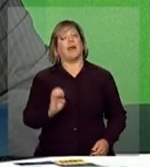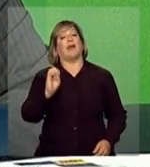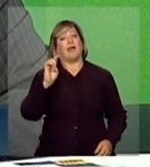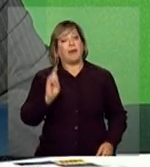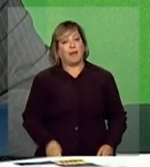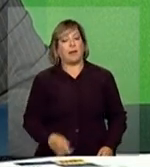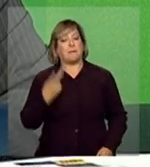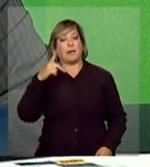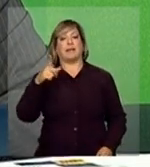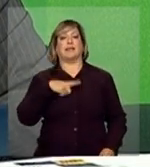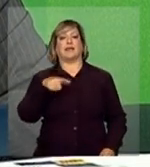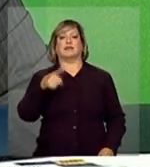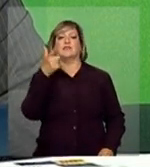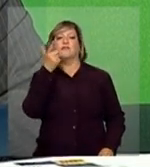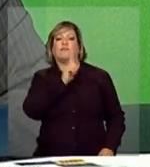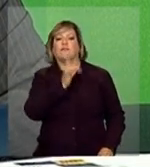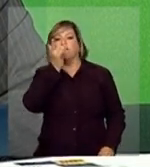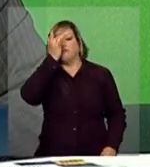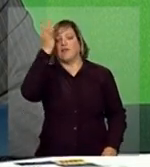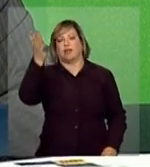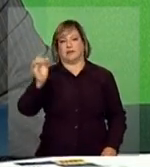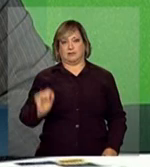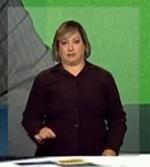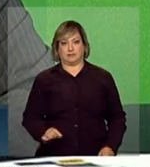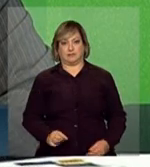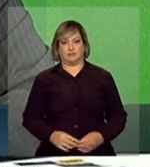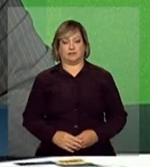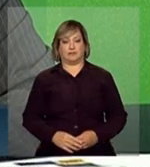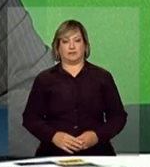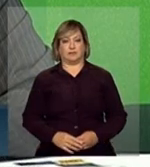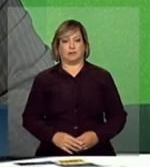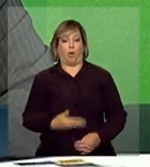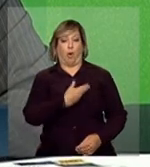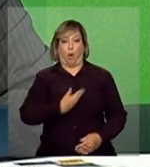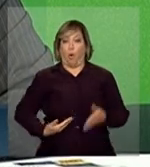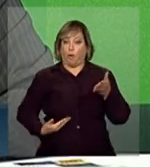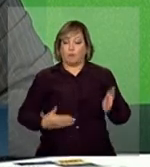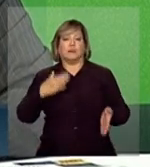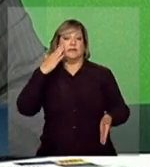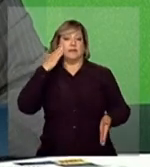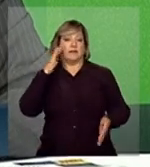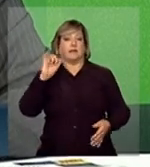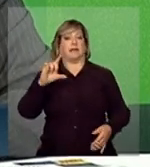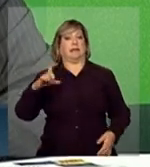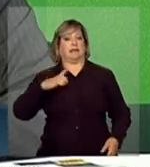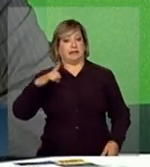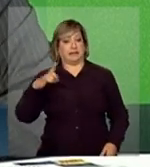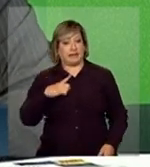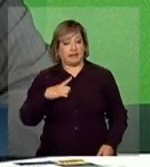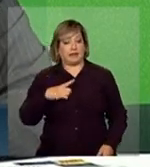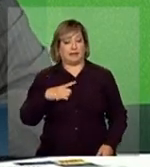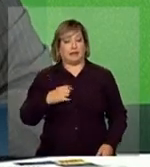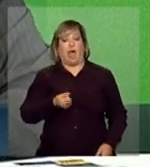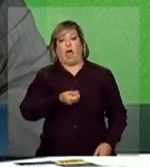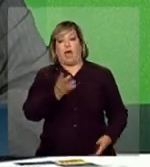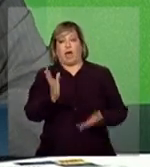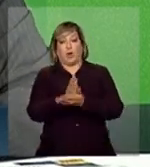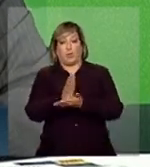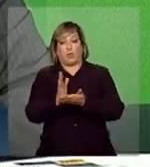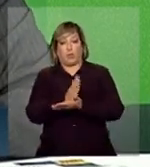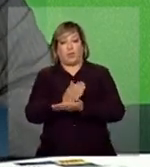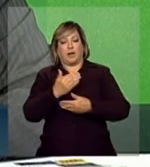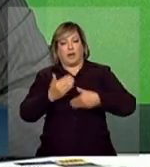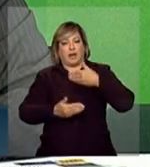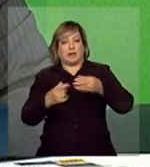essa flexibilidade. Quem, em o governo entendendo que tem algumas cadeias que